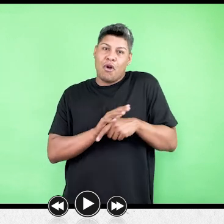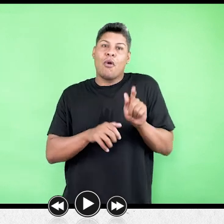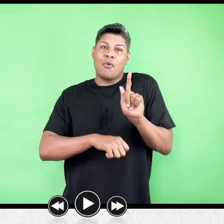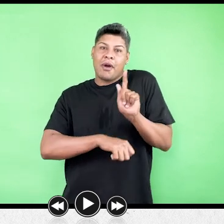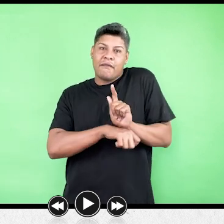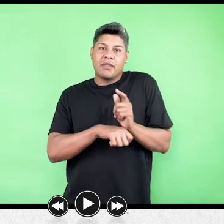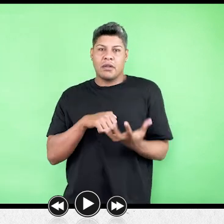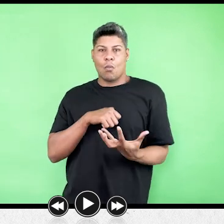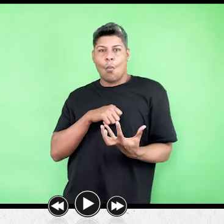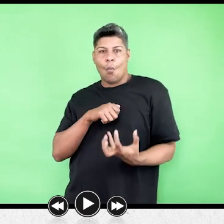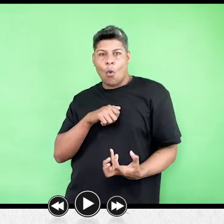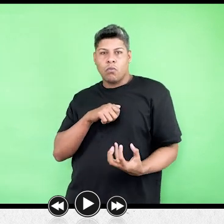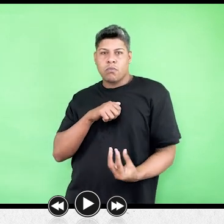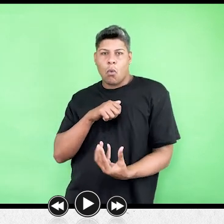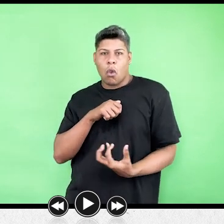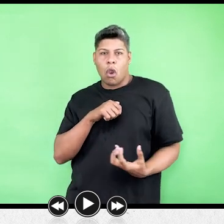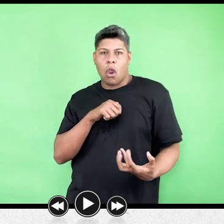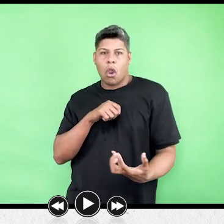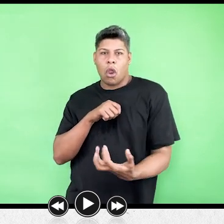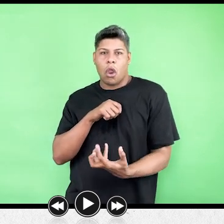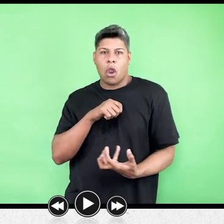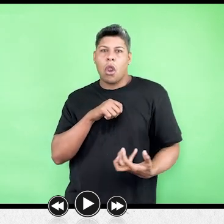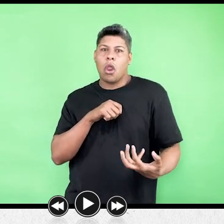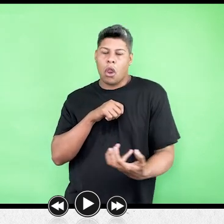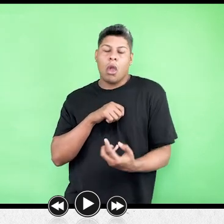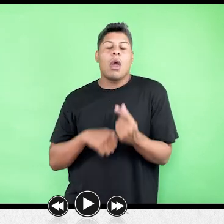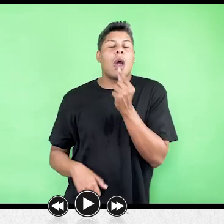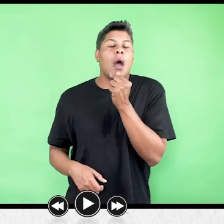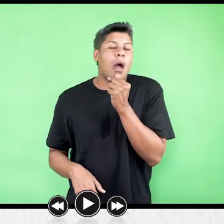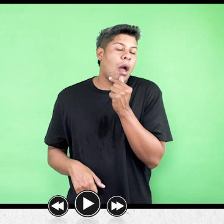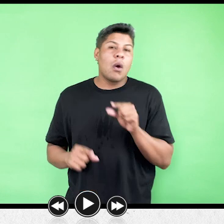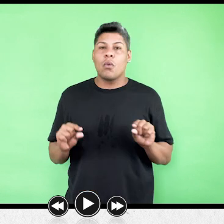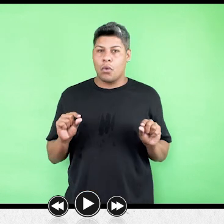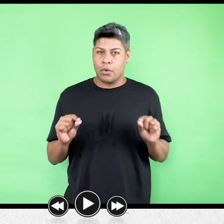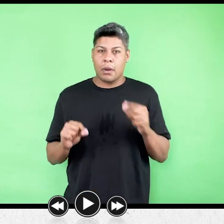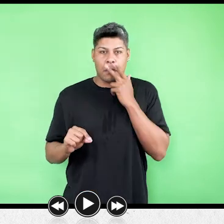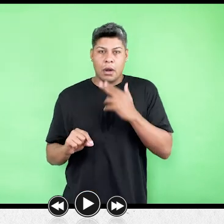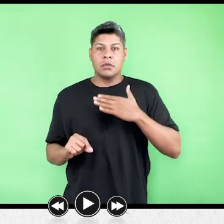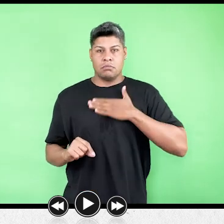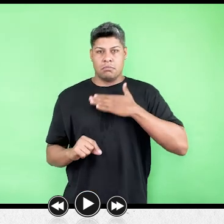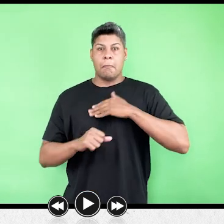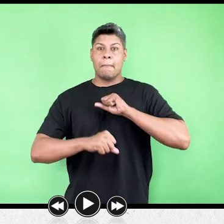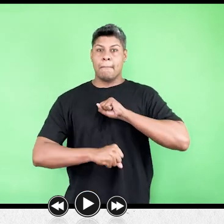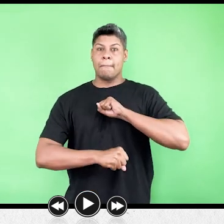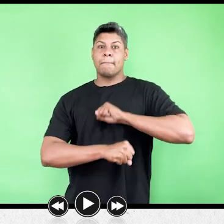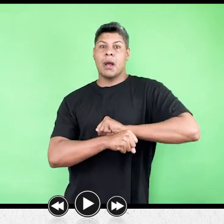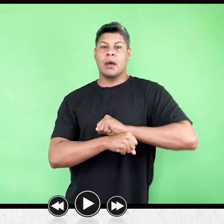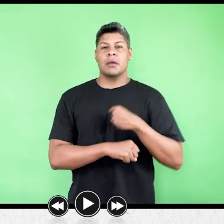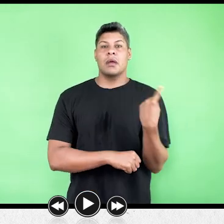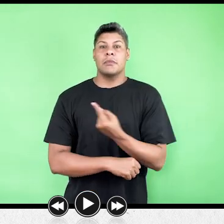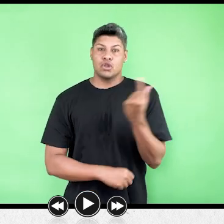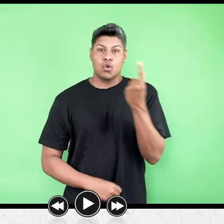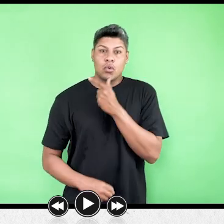serem removidos. Então, uma etapa onde a gente deixa realmente a água estabilizada, né, parada, para que a gente